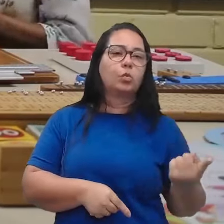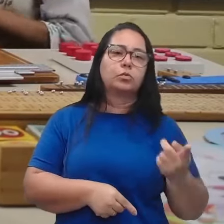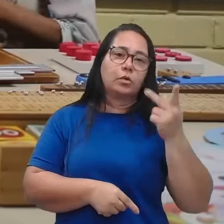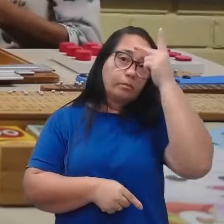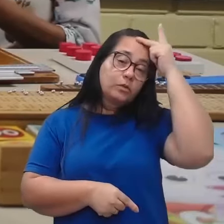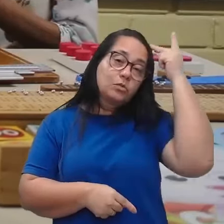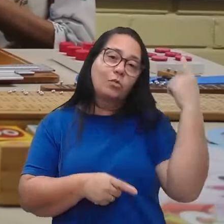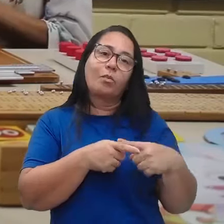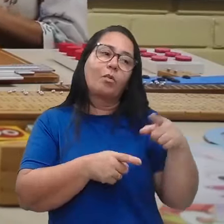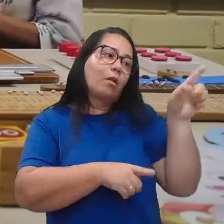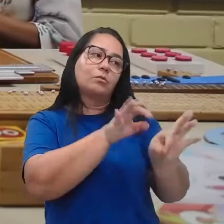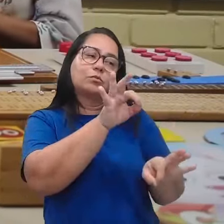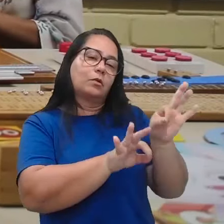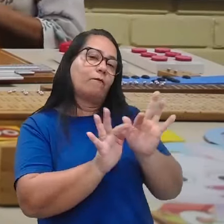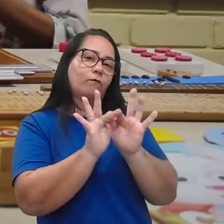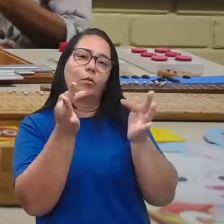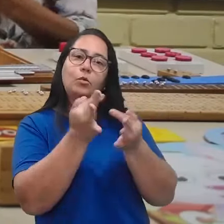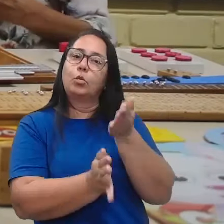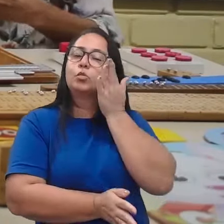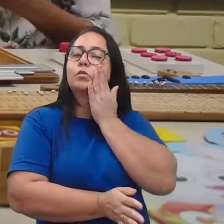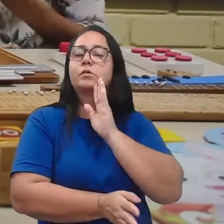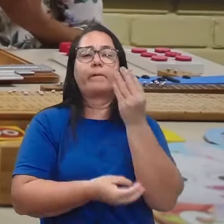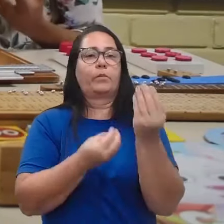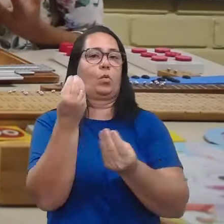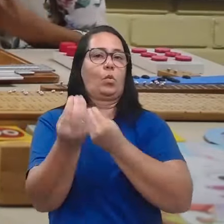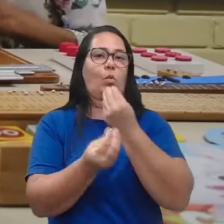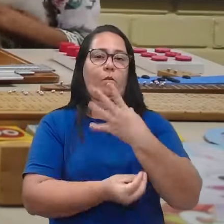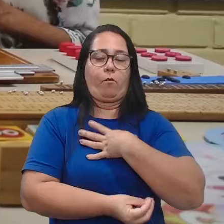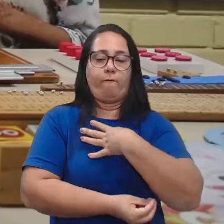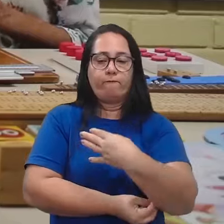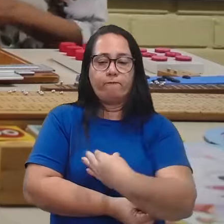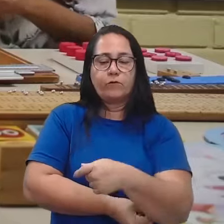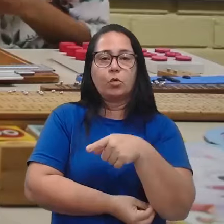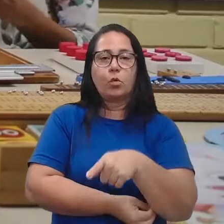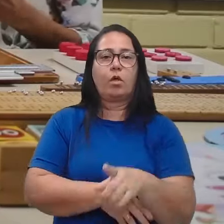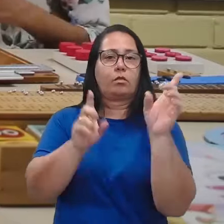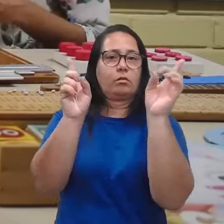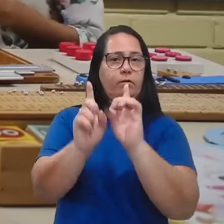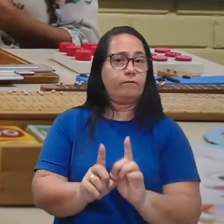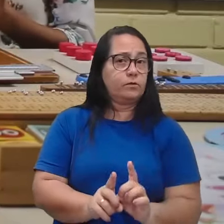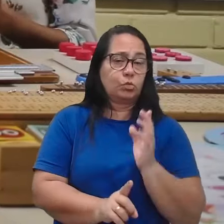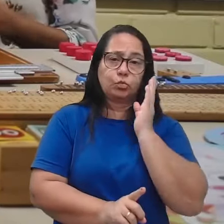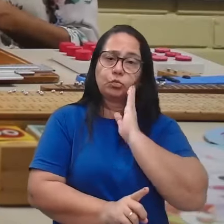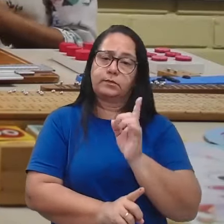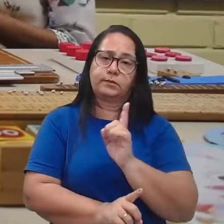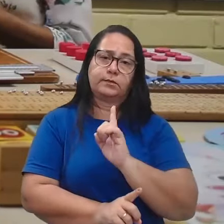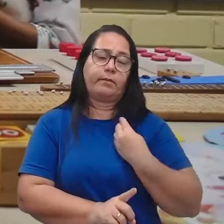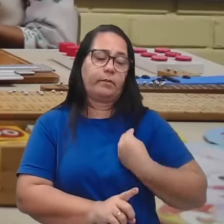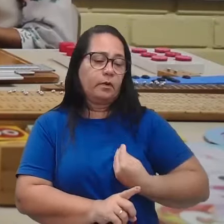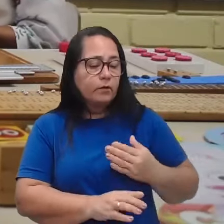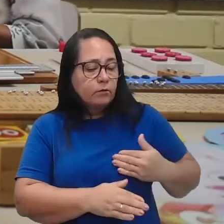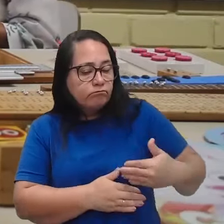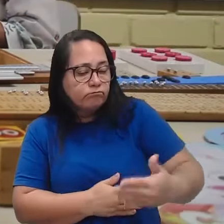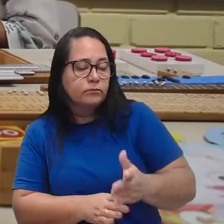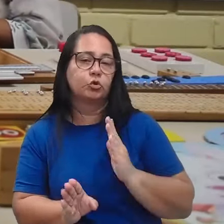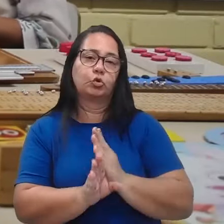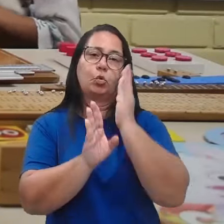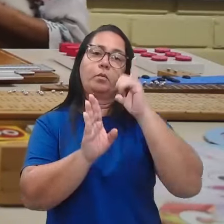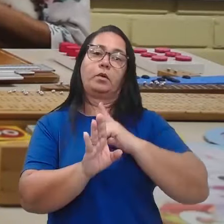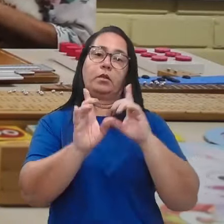preparado, nenhuma família está preparada para ter algum filho com deficiência, ou você durante a sua vida descobrir que tem uma